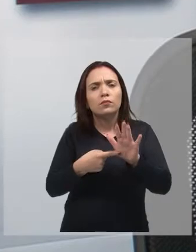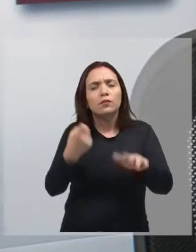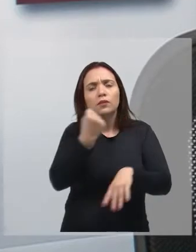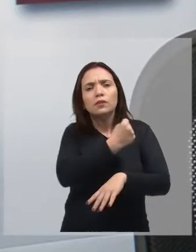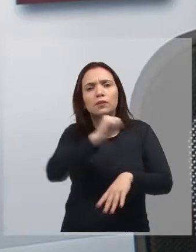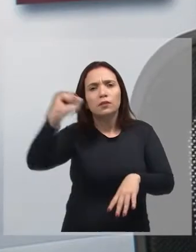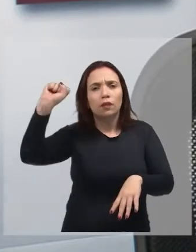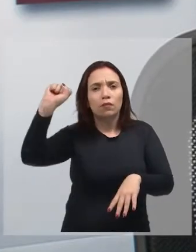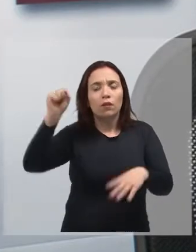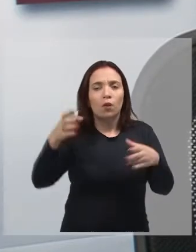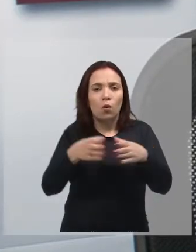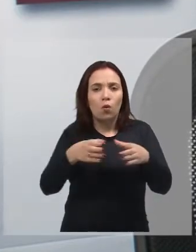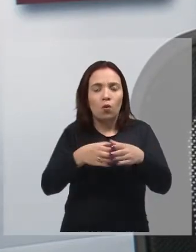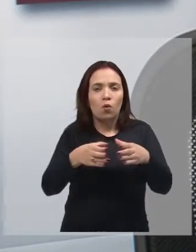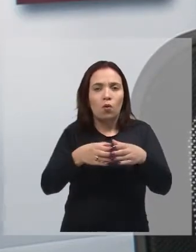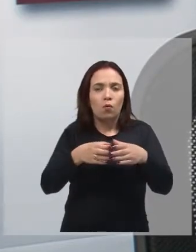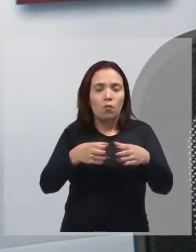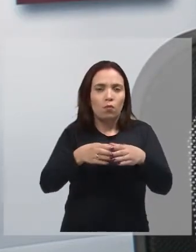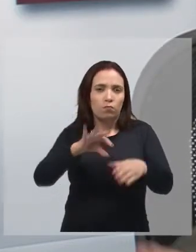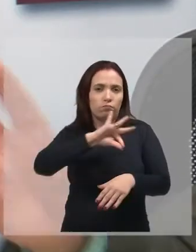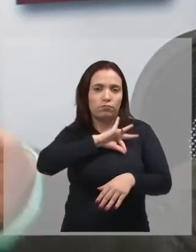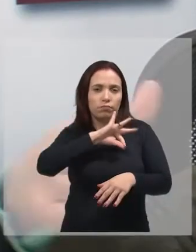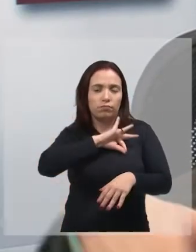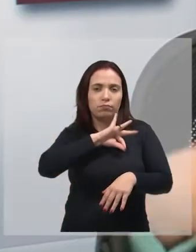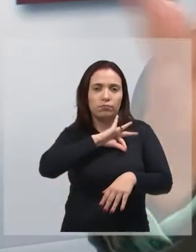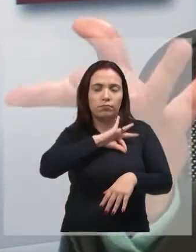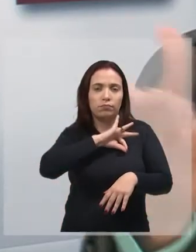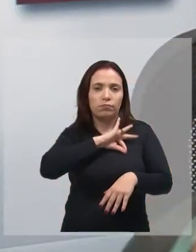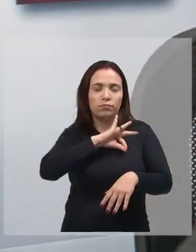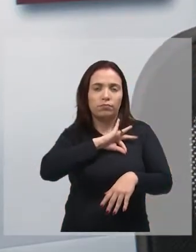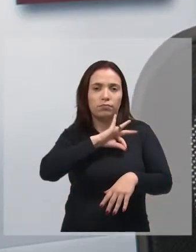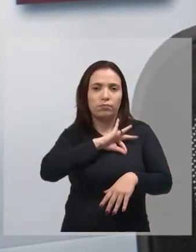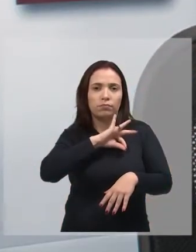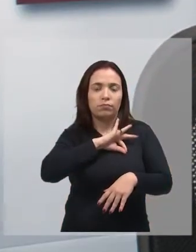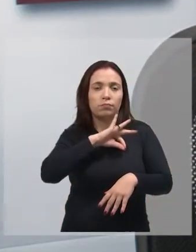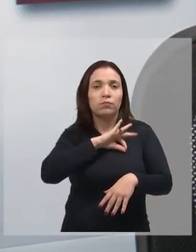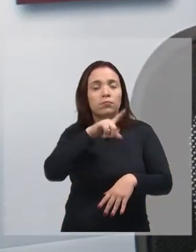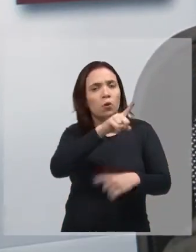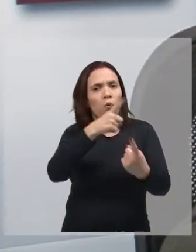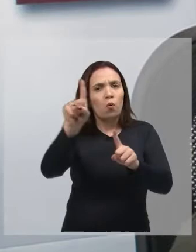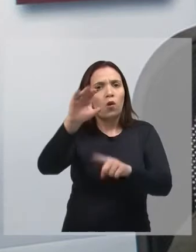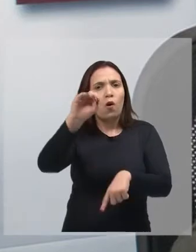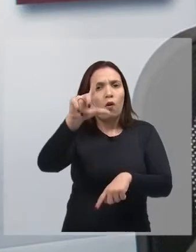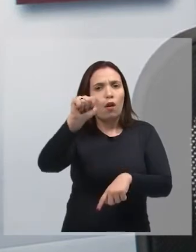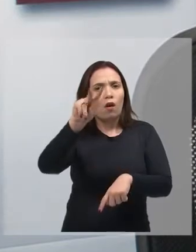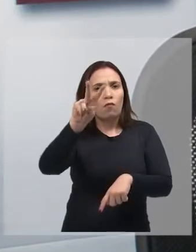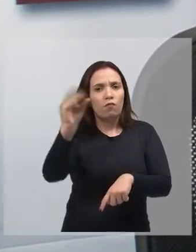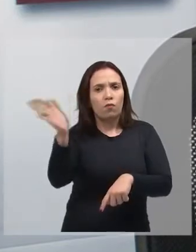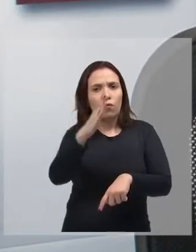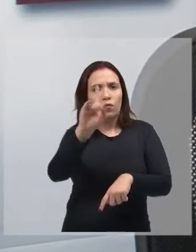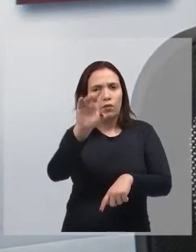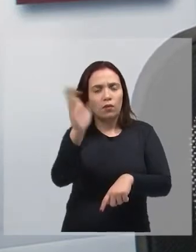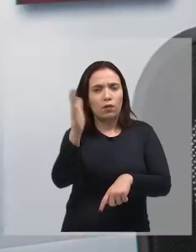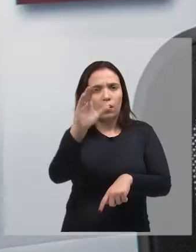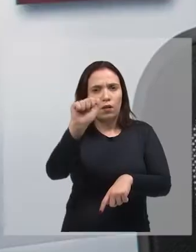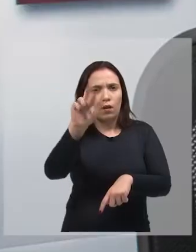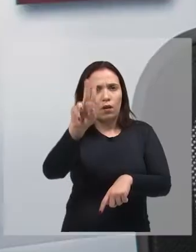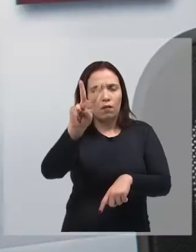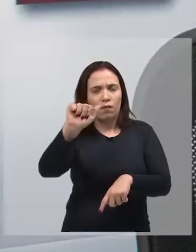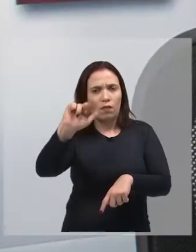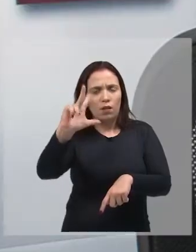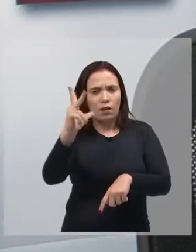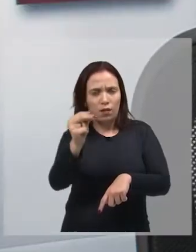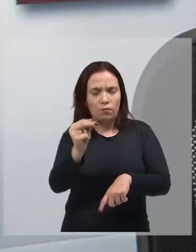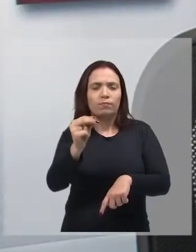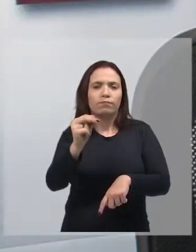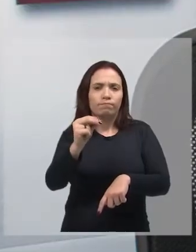defender a ala dos militares de alguma maneira, né? Porque a partir do momento que ele ataca a figura de Olavo de Carvalho, ele defende os militares, que é uma coisa que